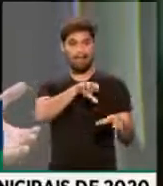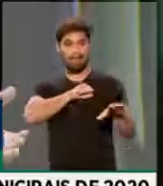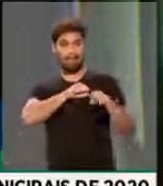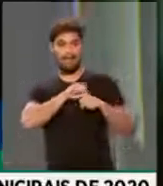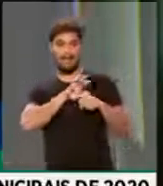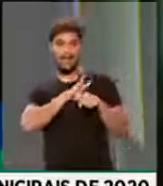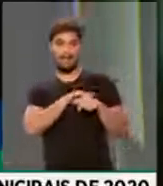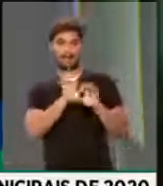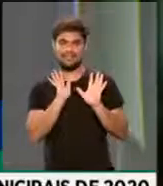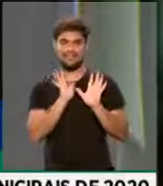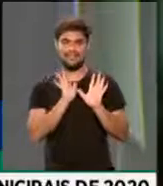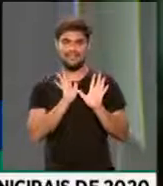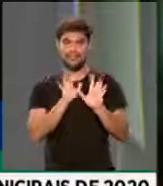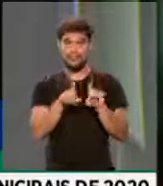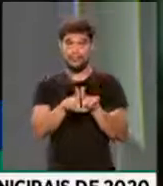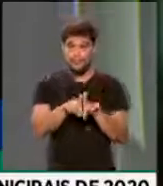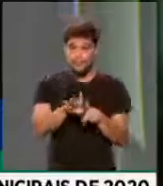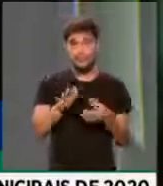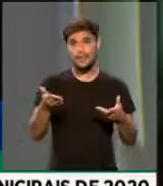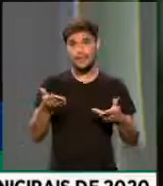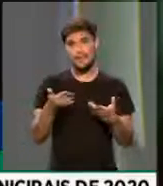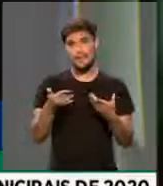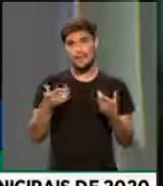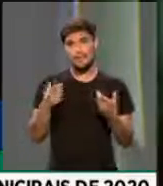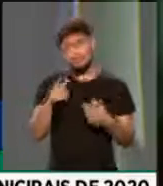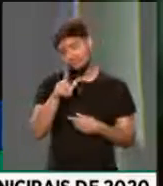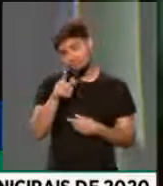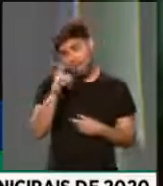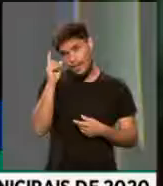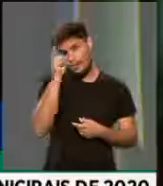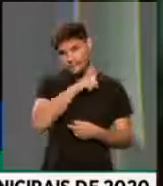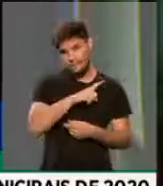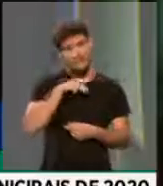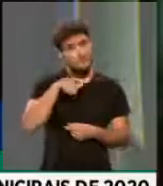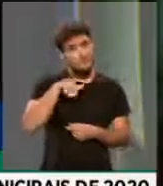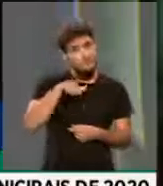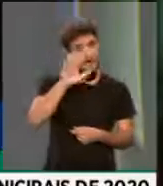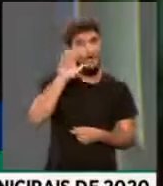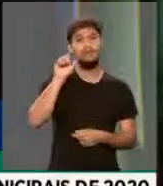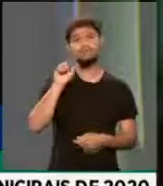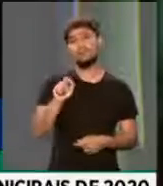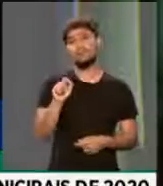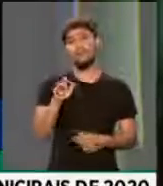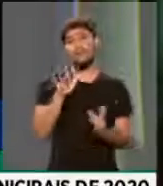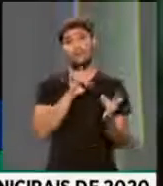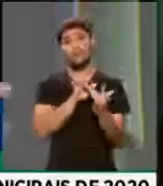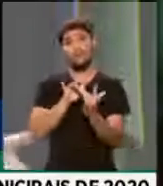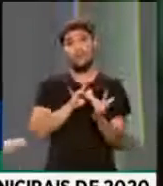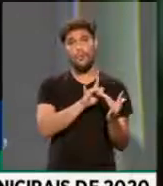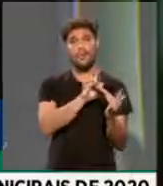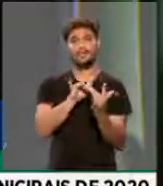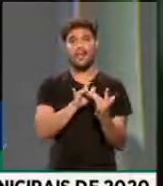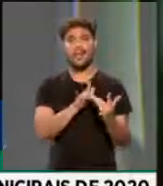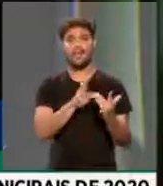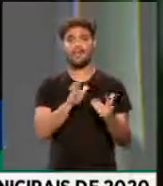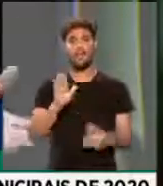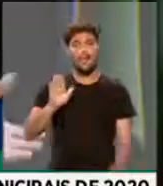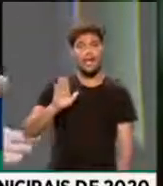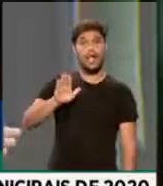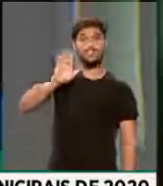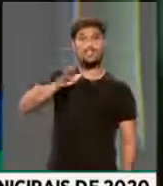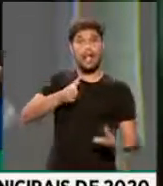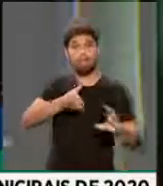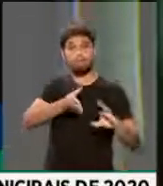falar no fato de que não poderiam, ou seria muito mais difícil, estar em contato com seus candidatos, com